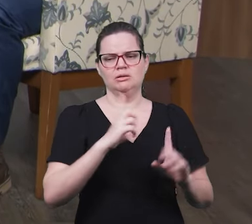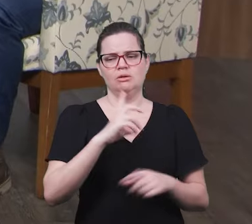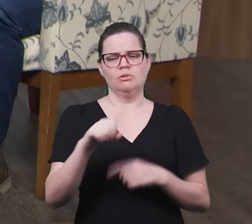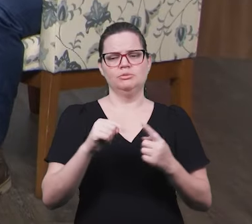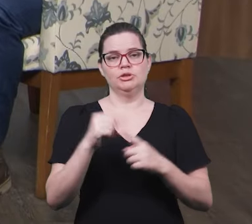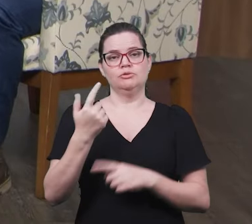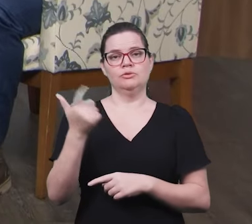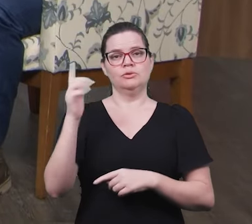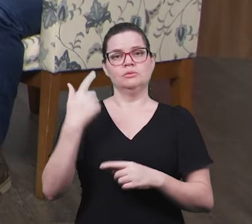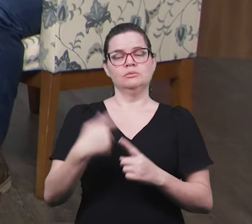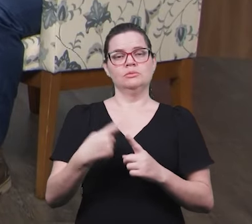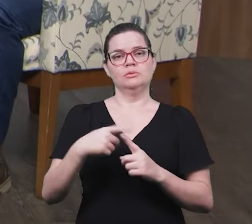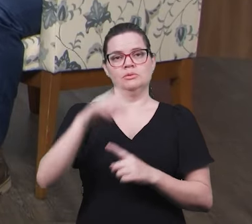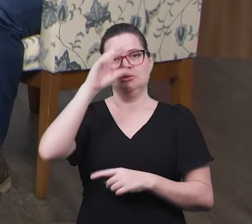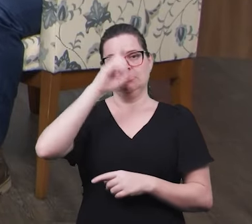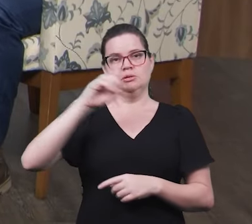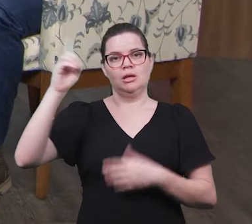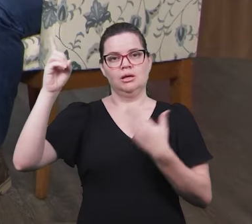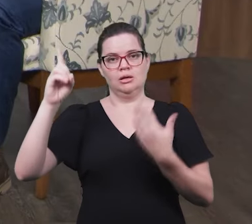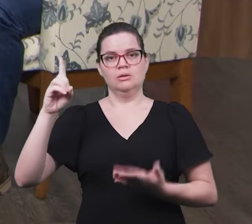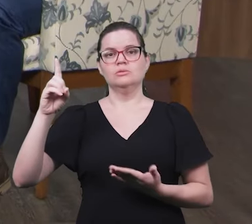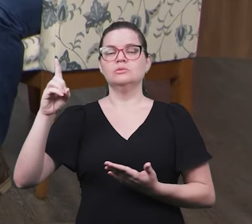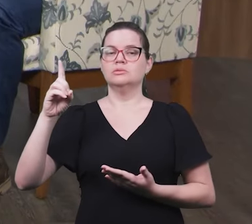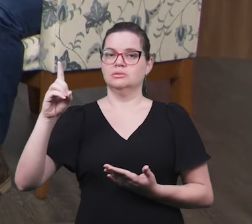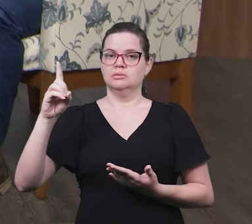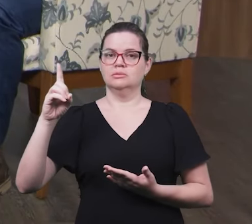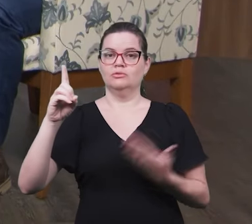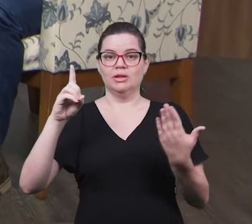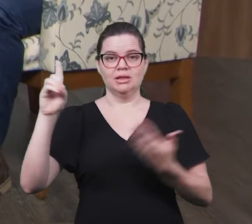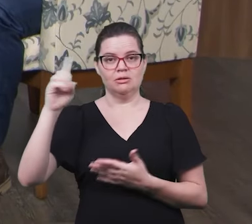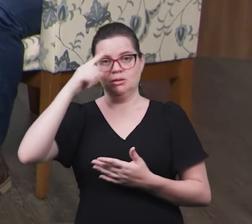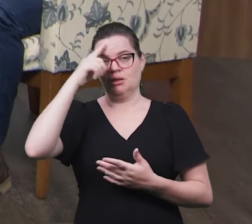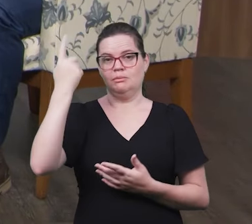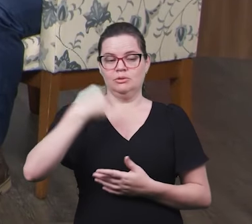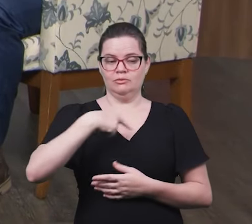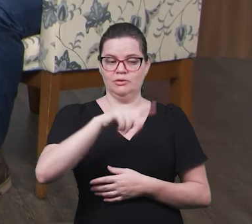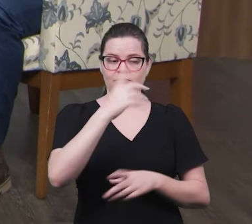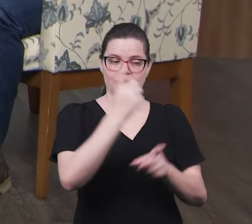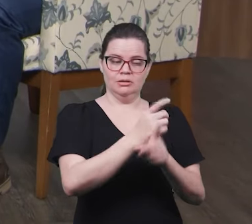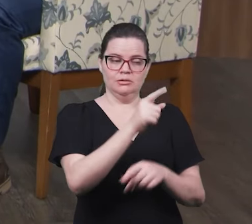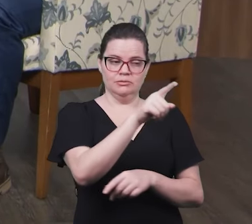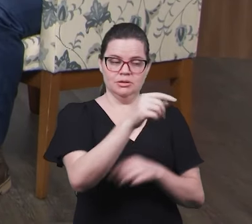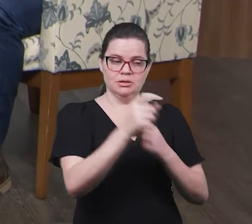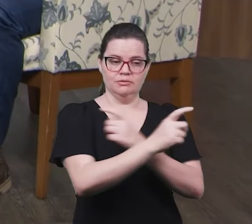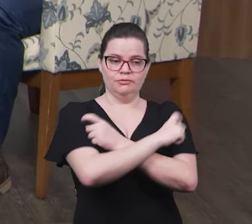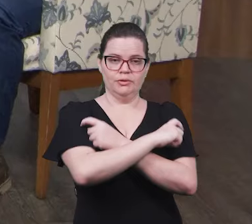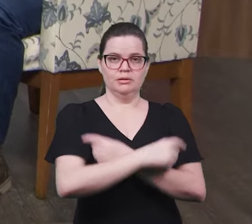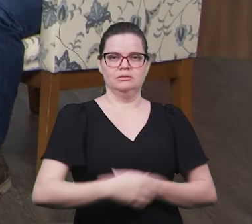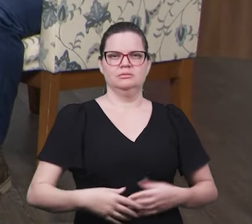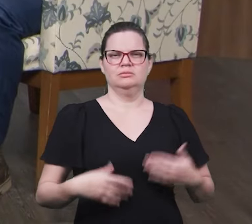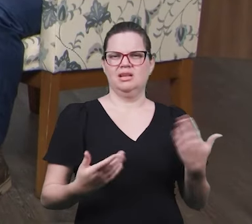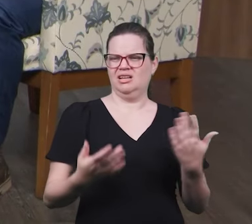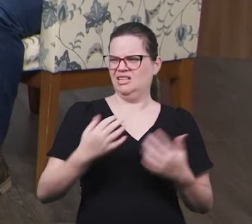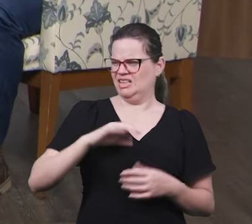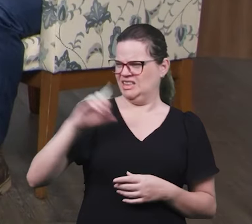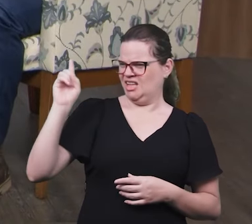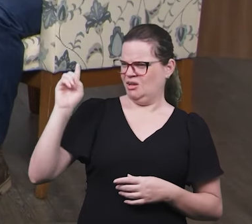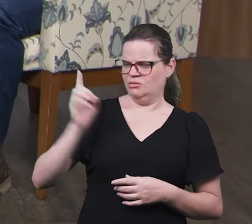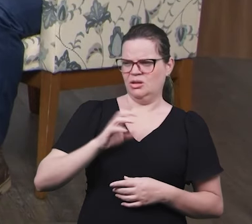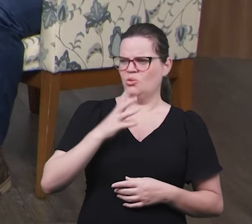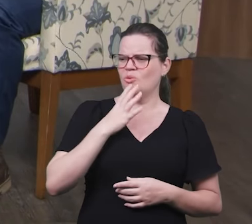dos hebreus foi quem me enviou, Faraó. Então não era o... Não, pera lá, Deus, ele não conhecia, ele conhecia os deuses do Egito,